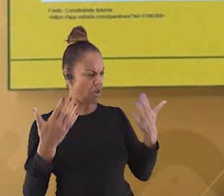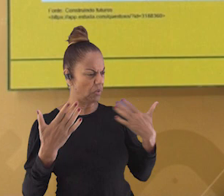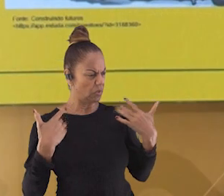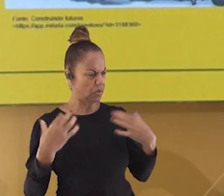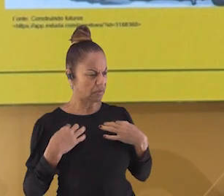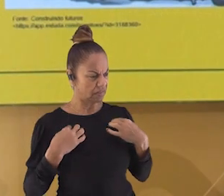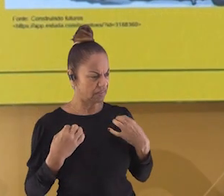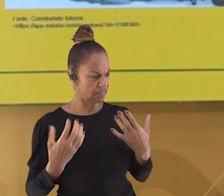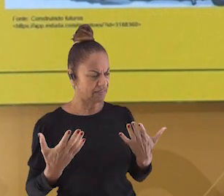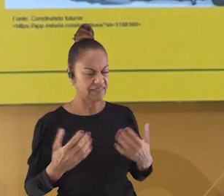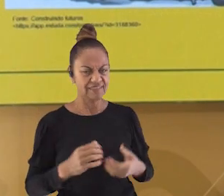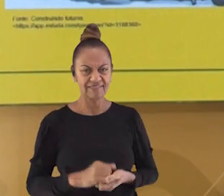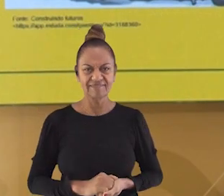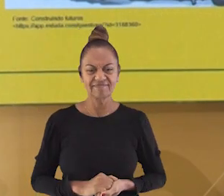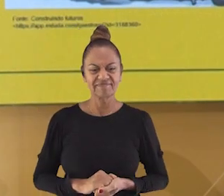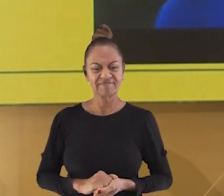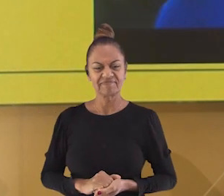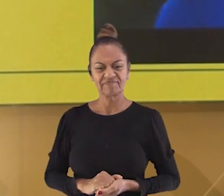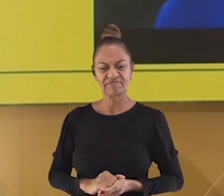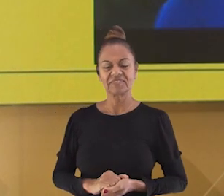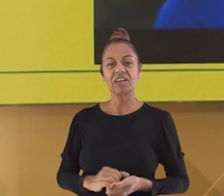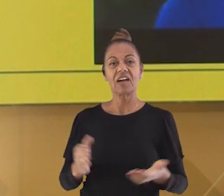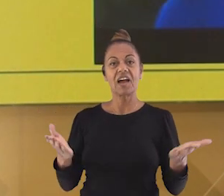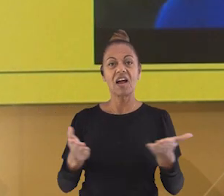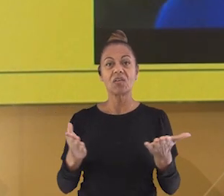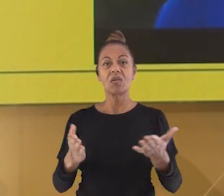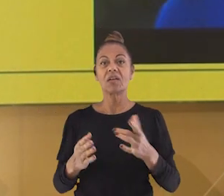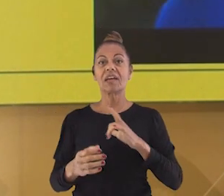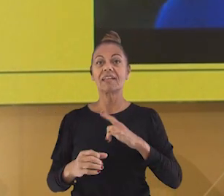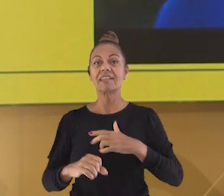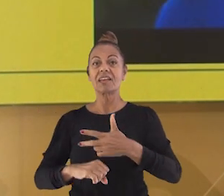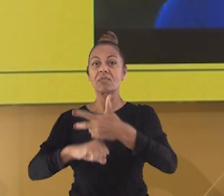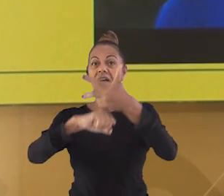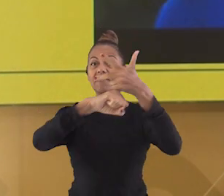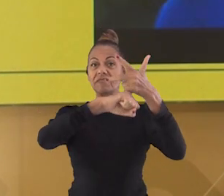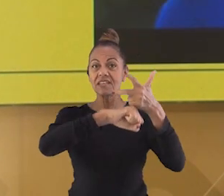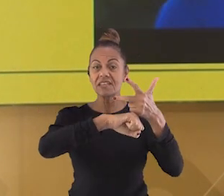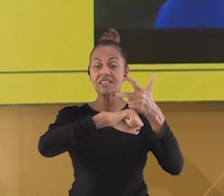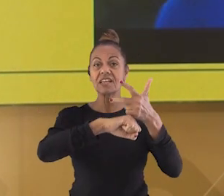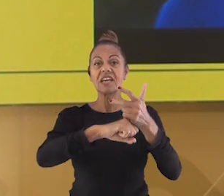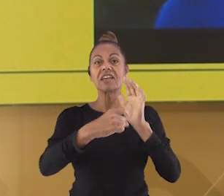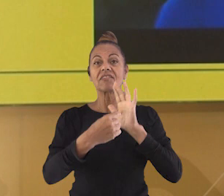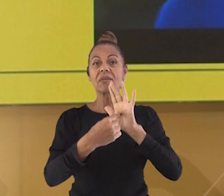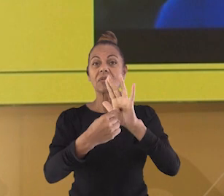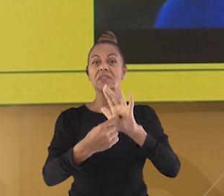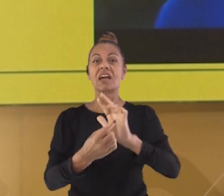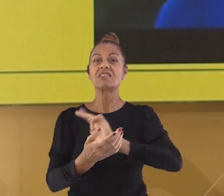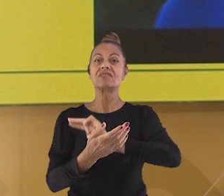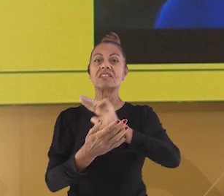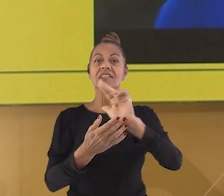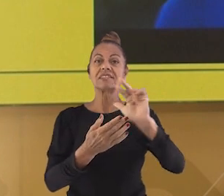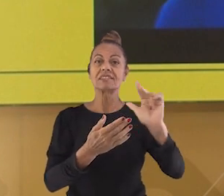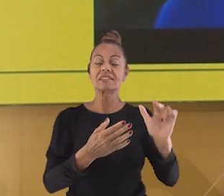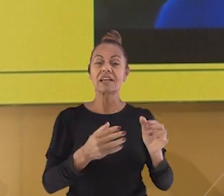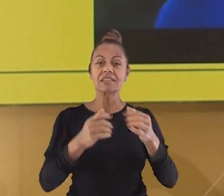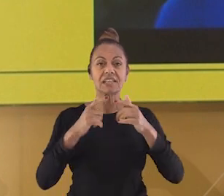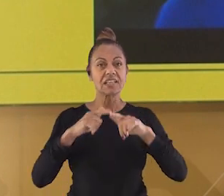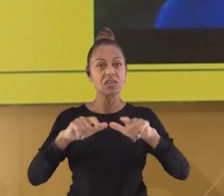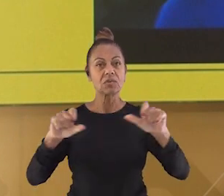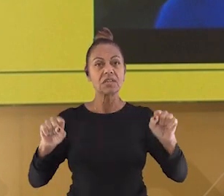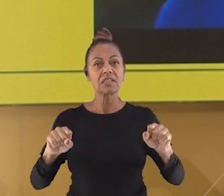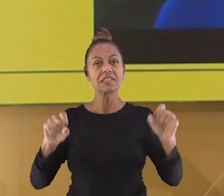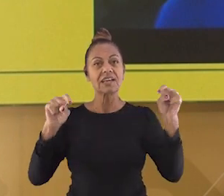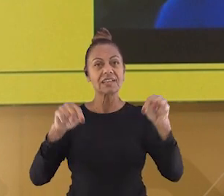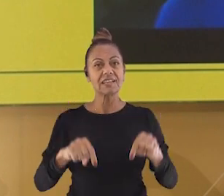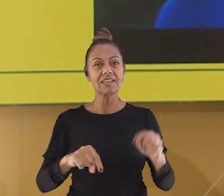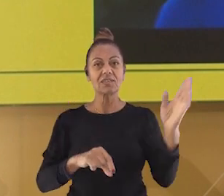calor? Vamos agora assistir a um vídeo que fala sobre as diversidades linguísticas no Brasil. Assim